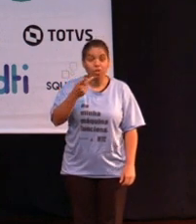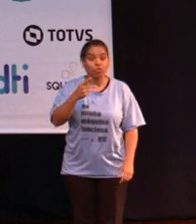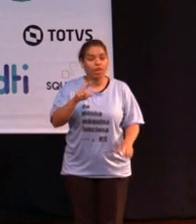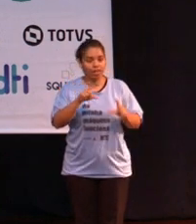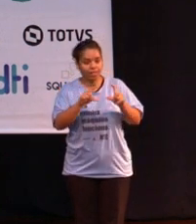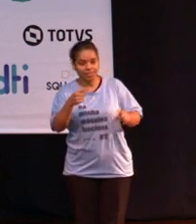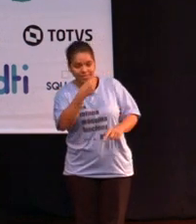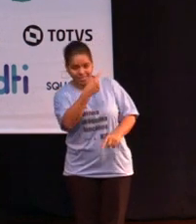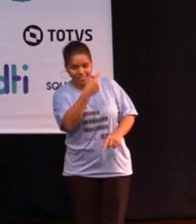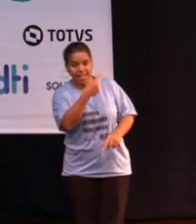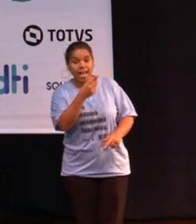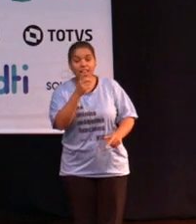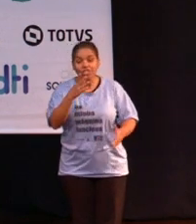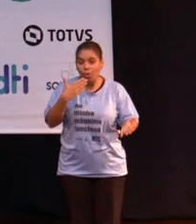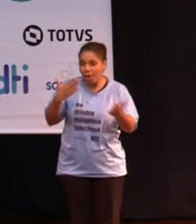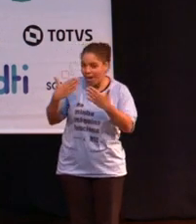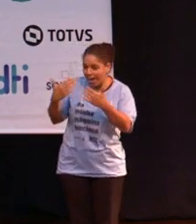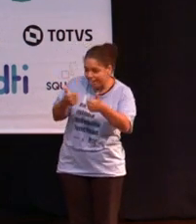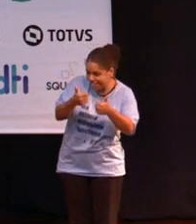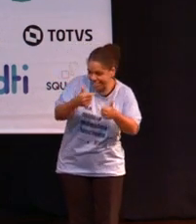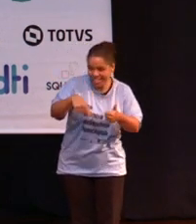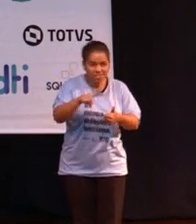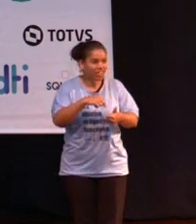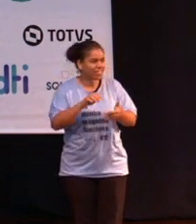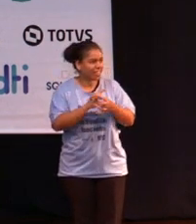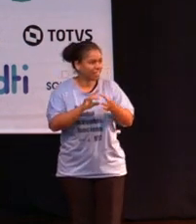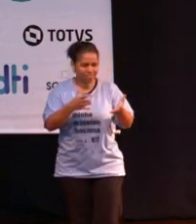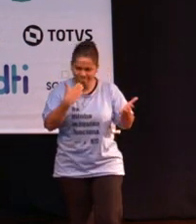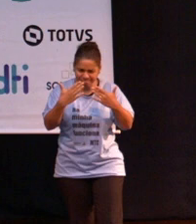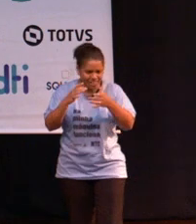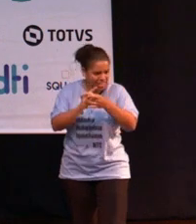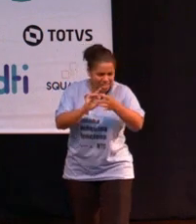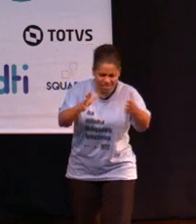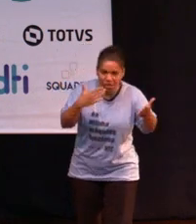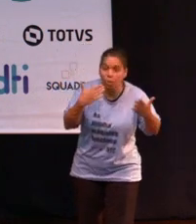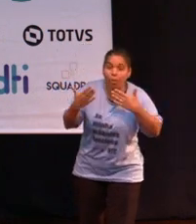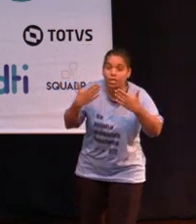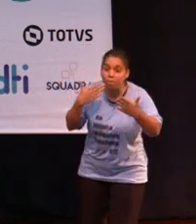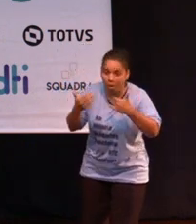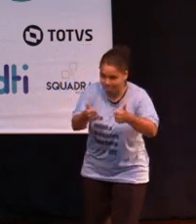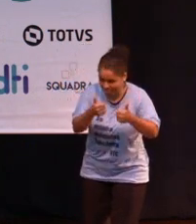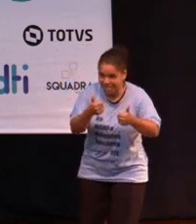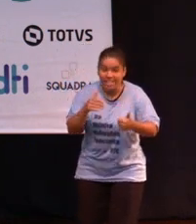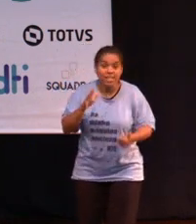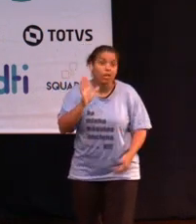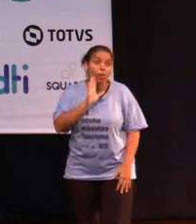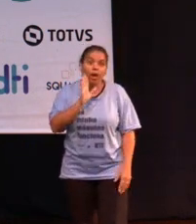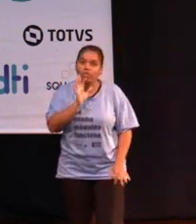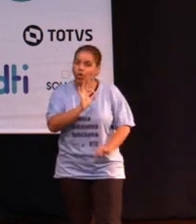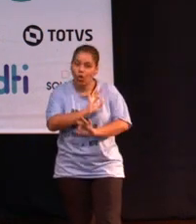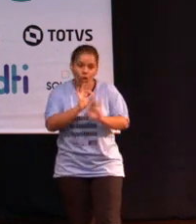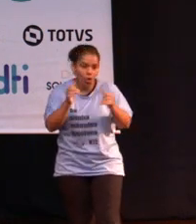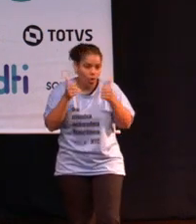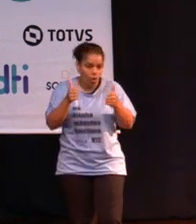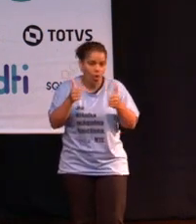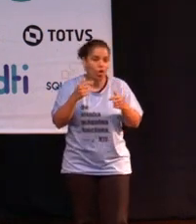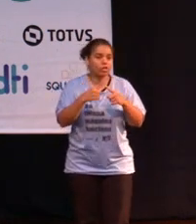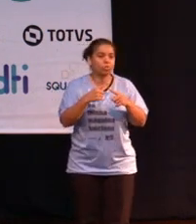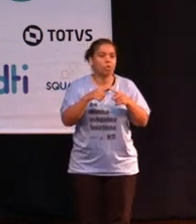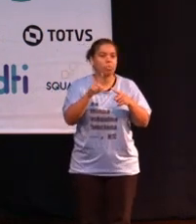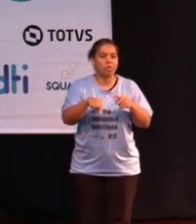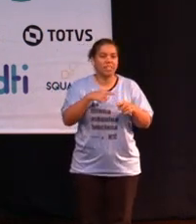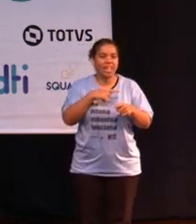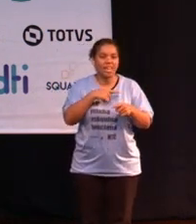quase o dr então vai ser bem nessa vai ser bem desse jeito mesmo tá o que eu acho ótimo que é um evento que não é